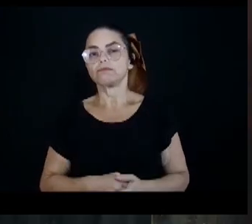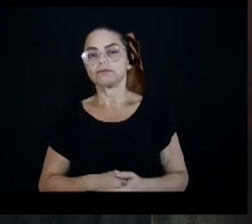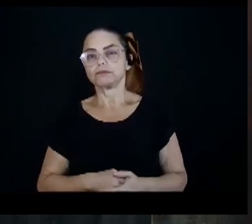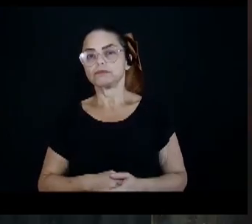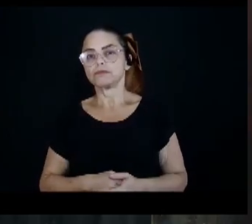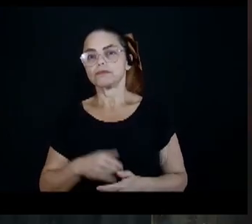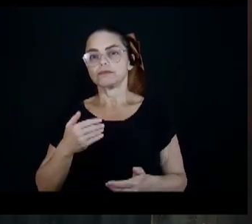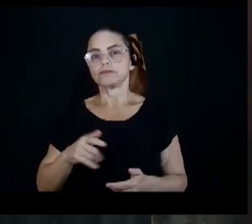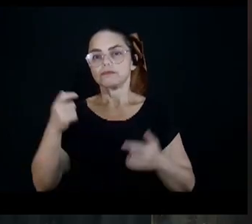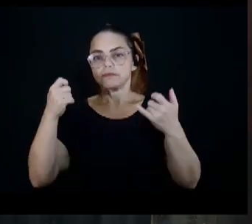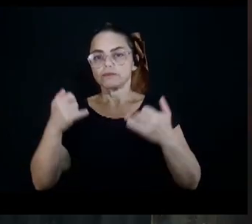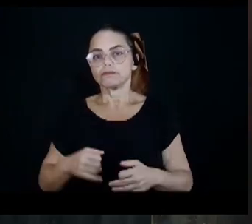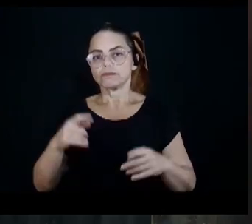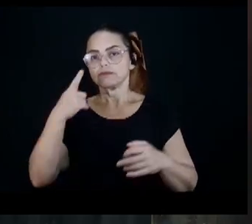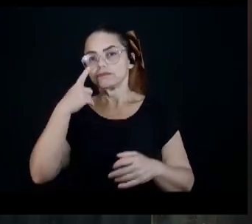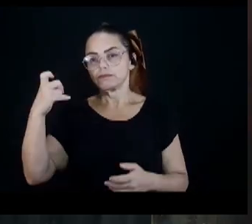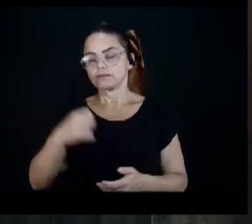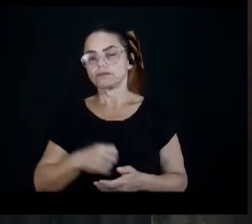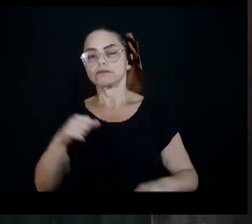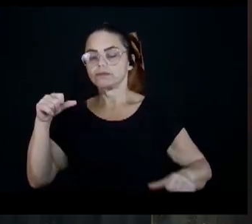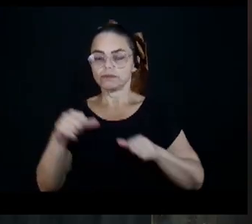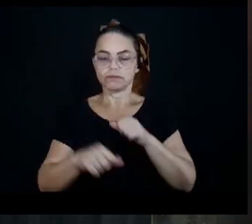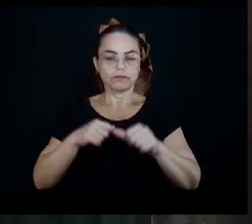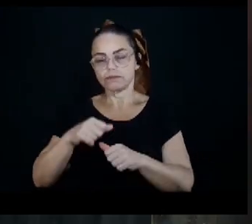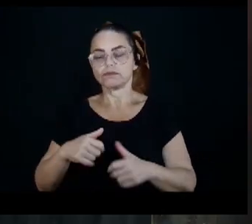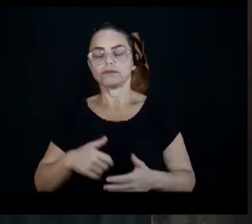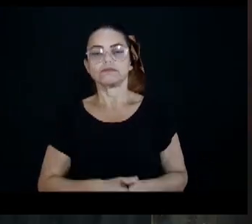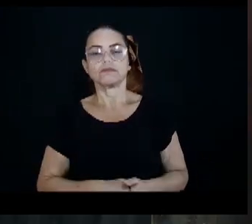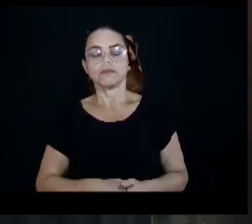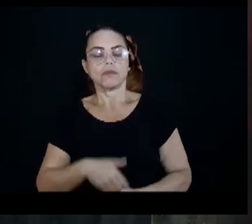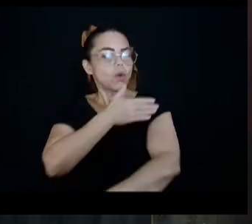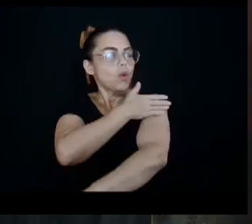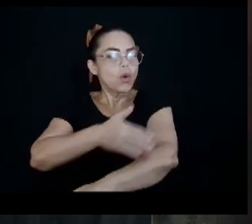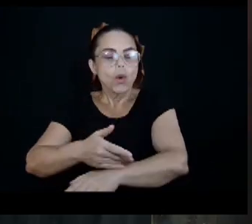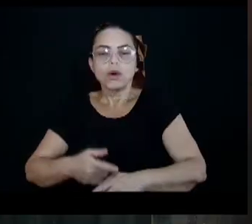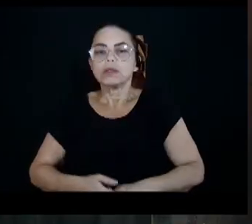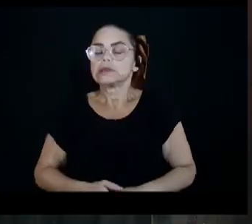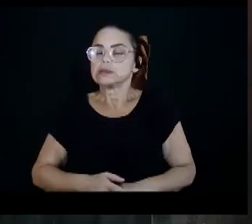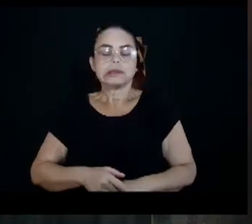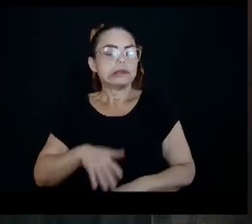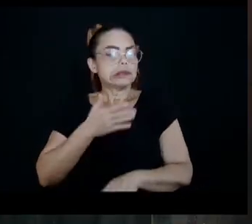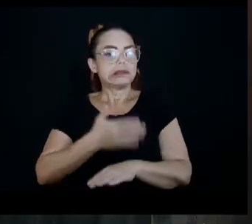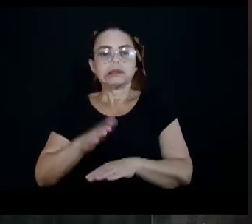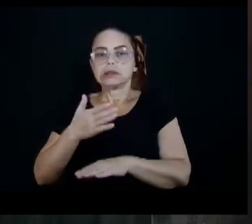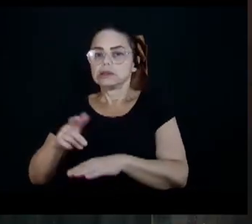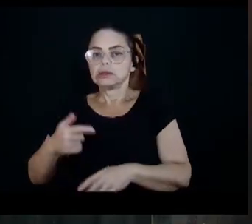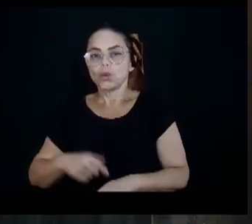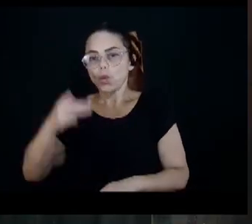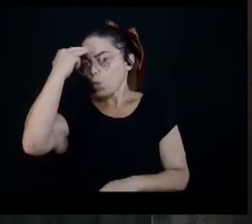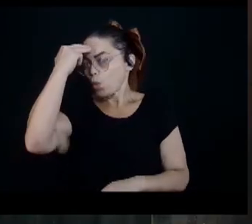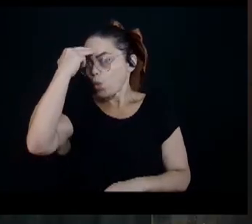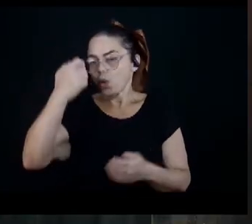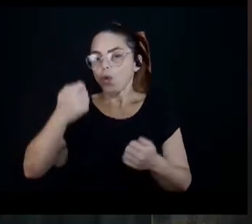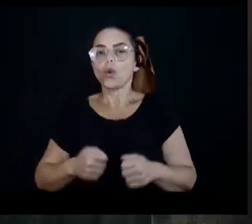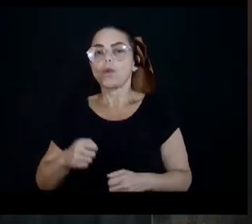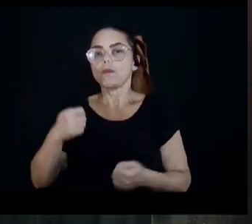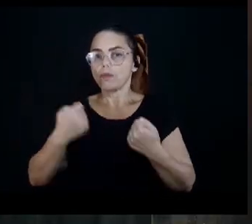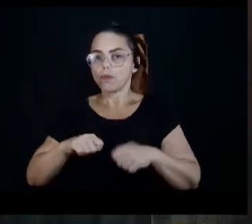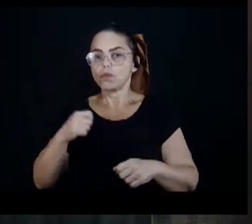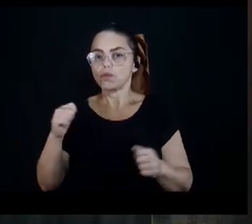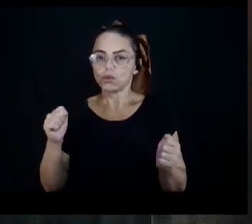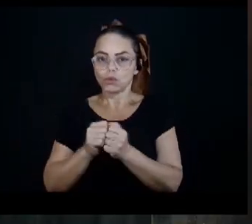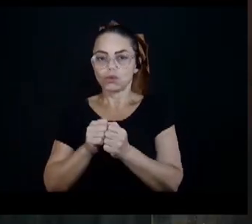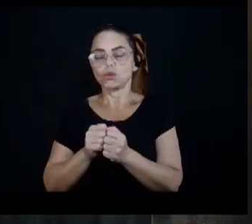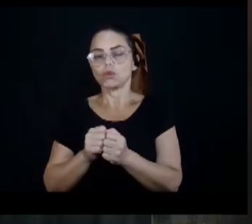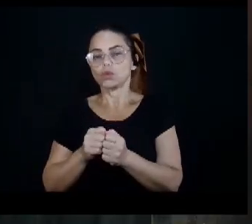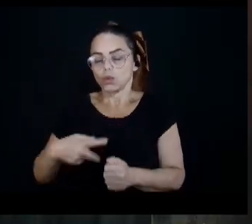interessante, as mudanças comportamentais, de atitude, mentais precisam ocorrer junto do medicamento, Isso.